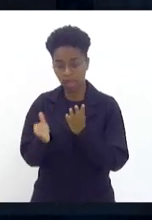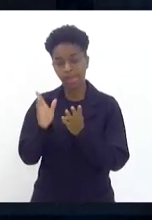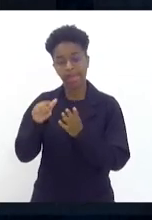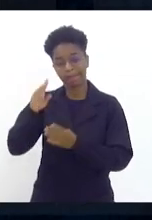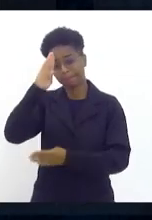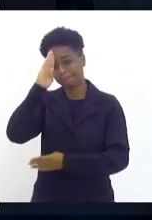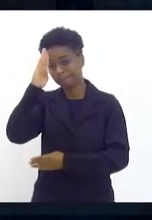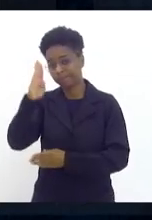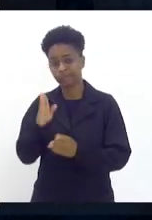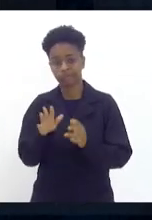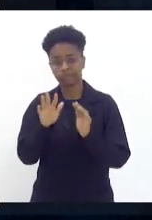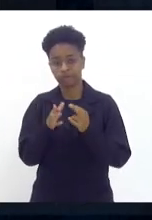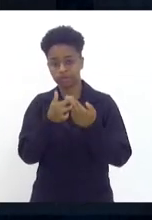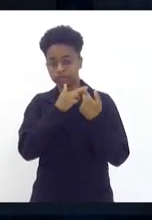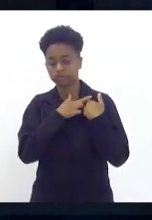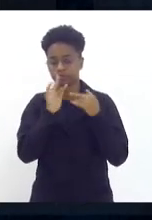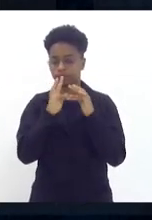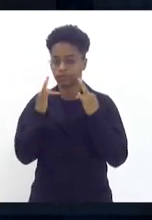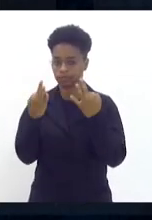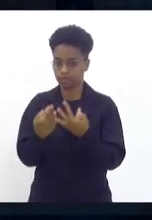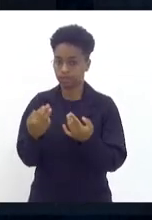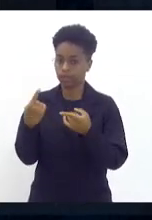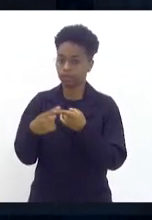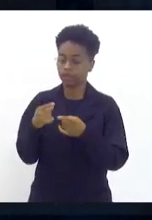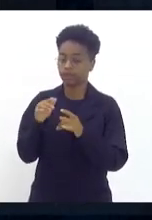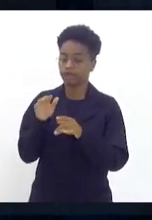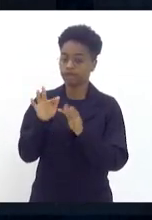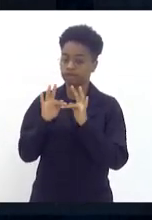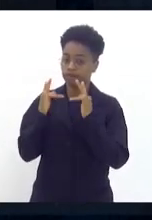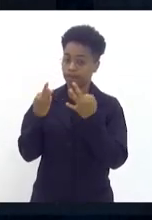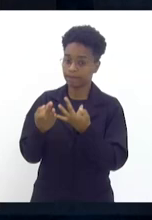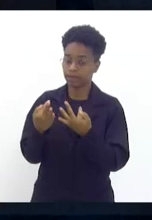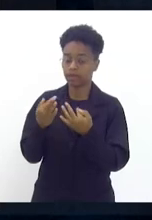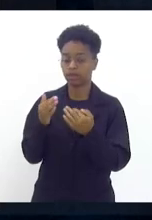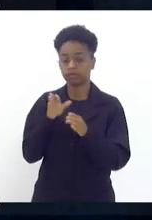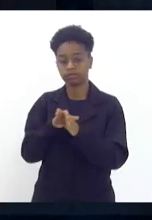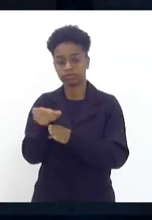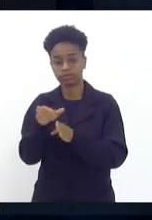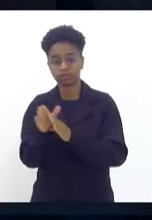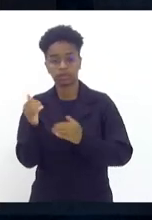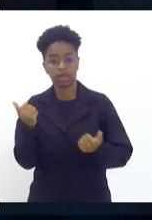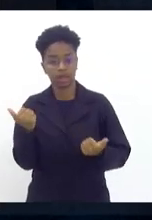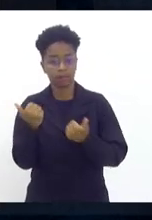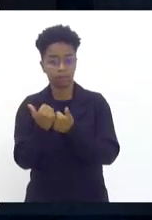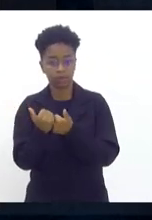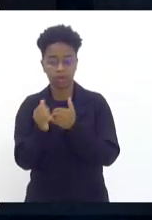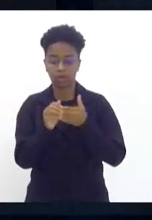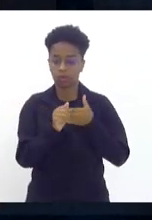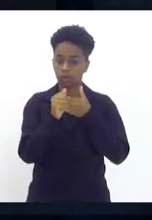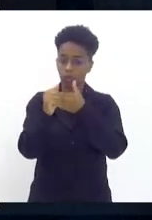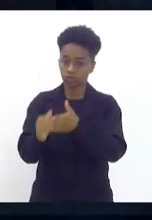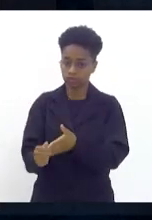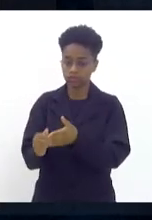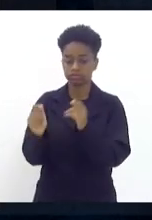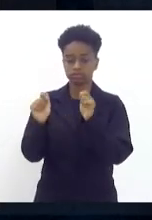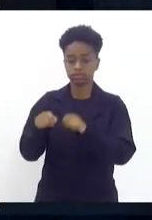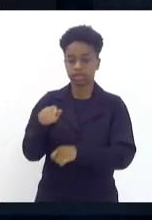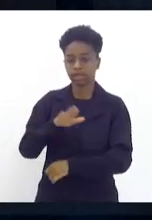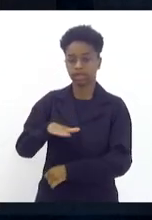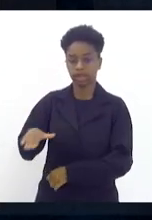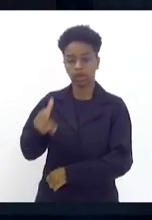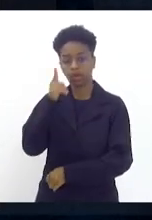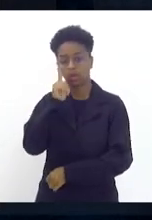família. Né? A família é quem vai orientar, é quem vai apoiar, é quem vai conduzir para que essa criança